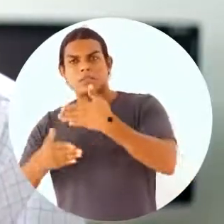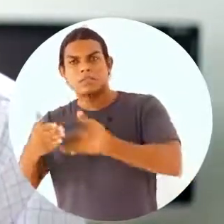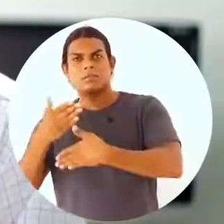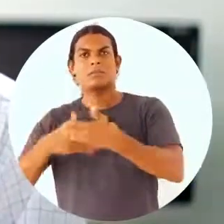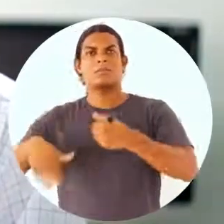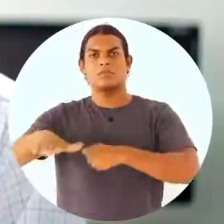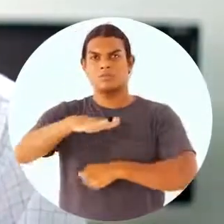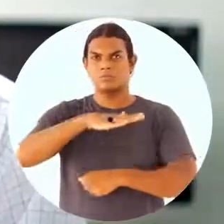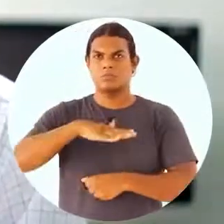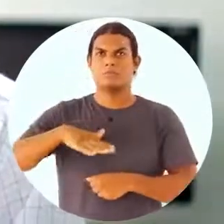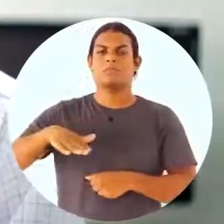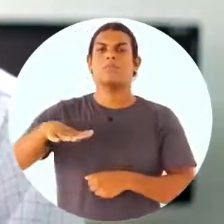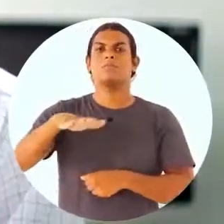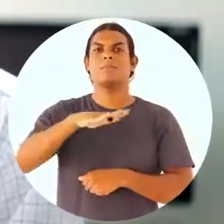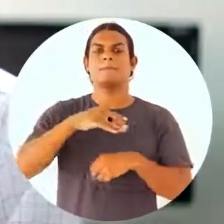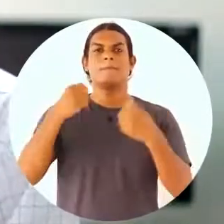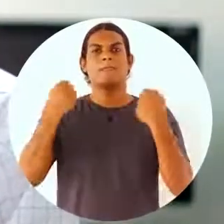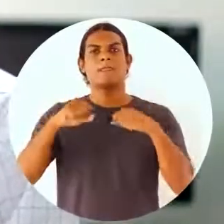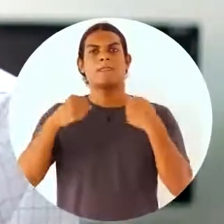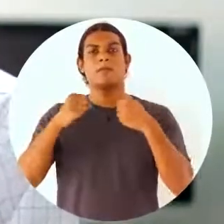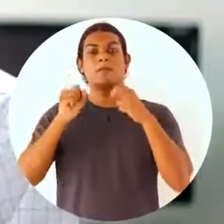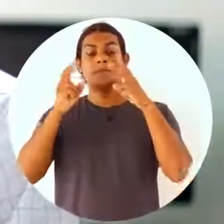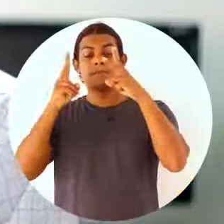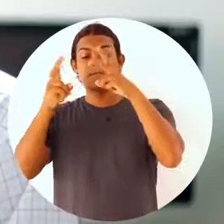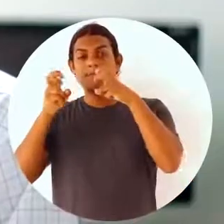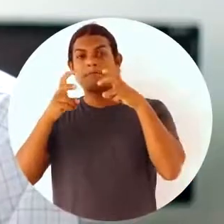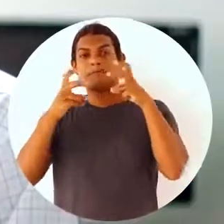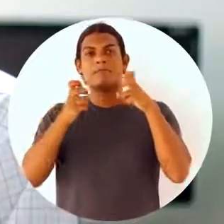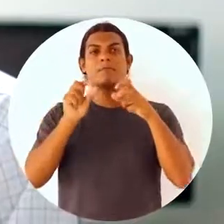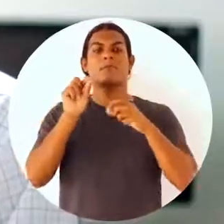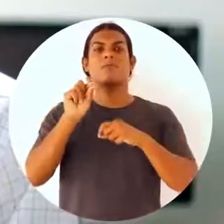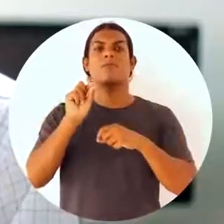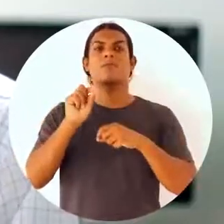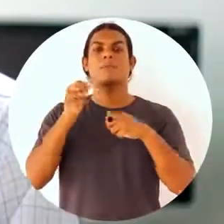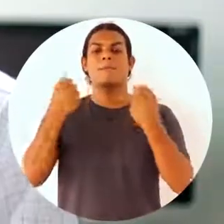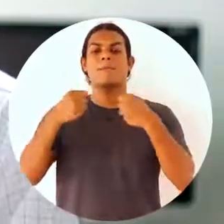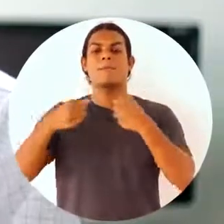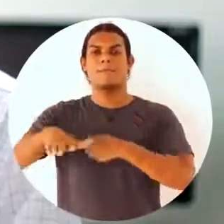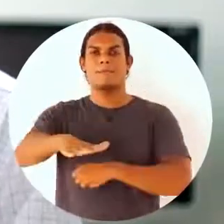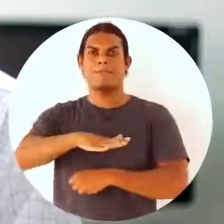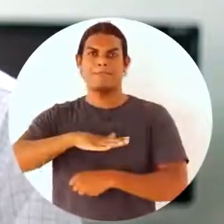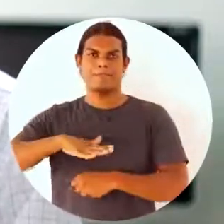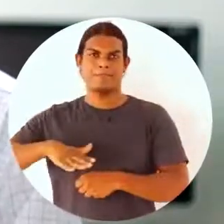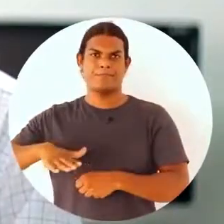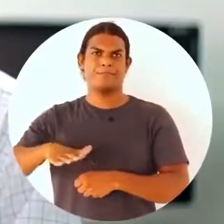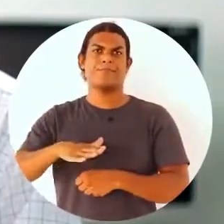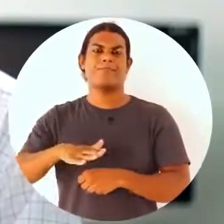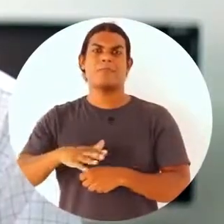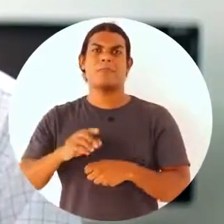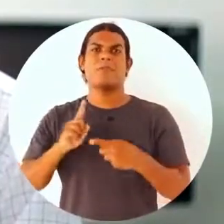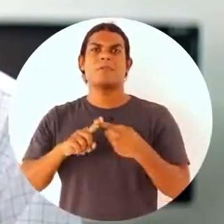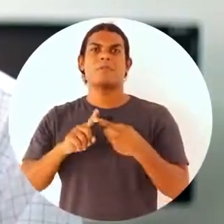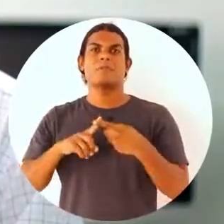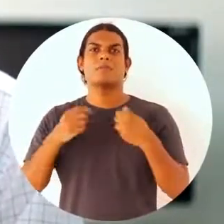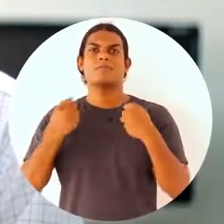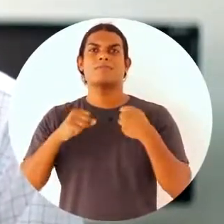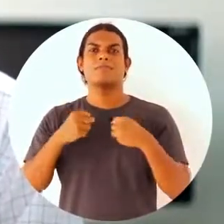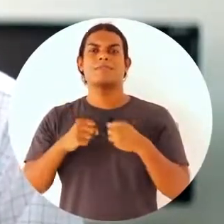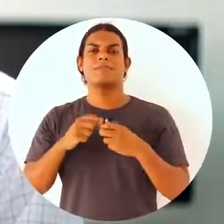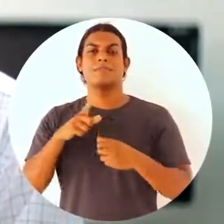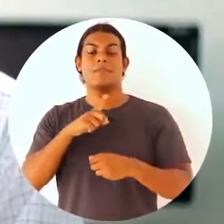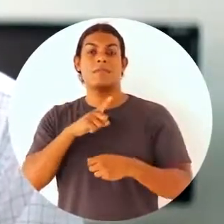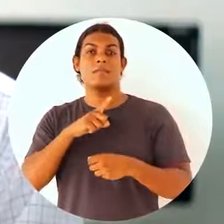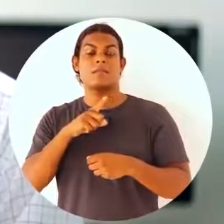Trocando interações com o ambiente, eu preciso estar atento ao que esse ambiente está solicitando. E eu preciso ter